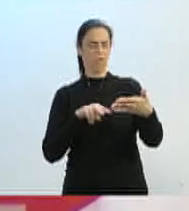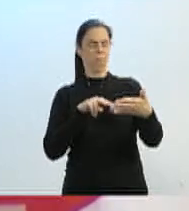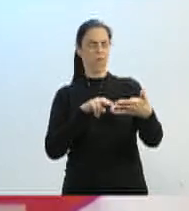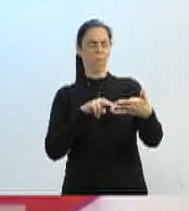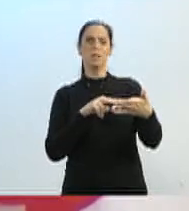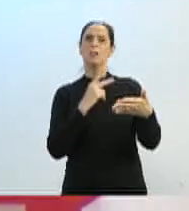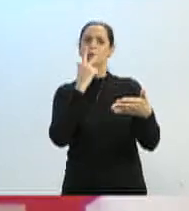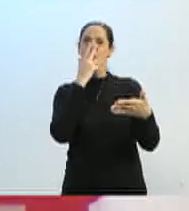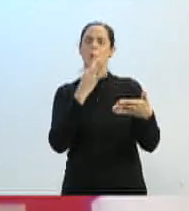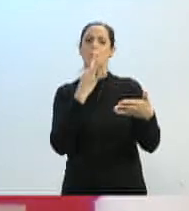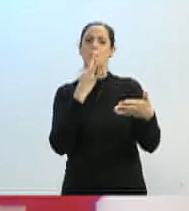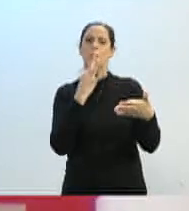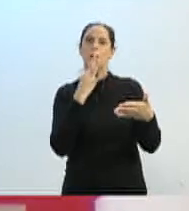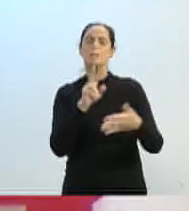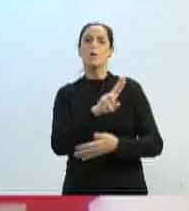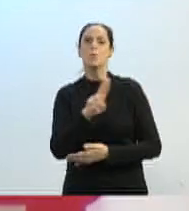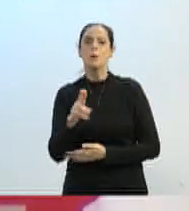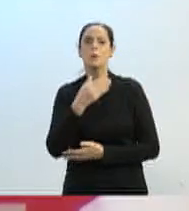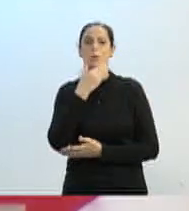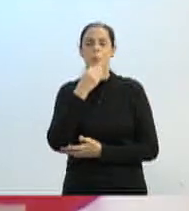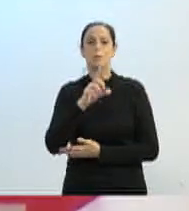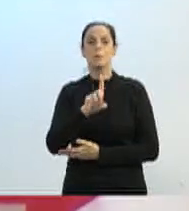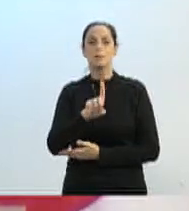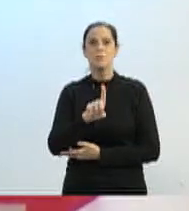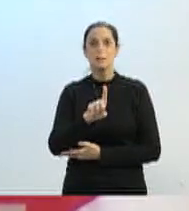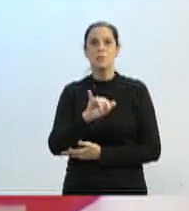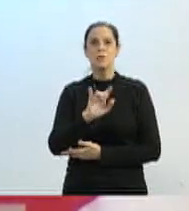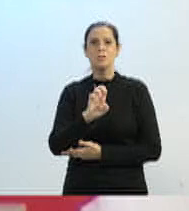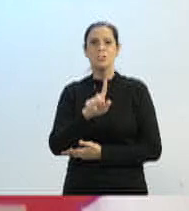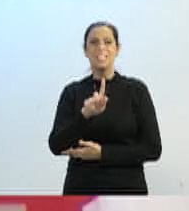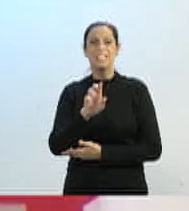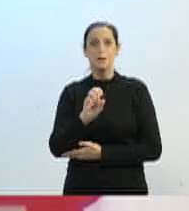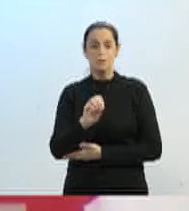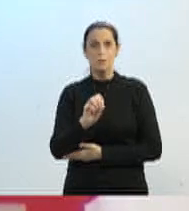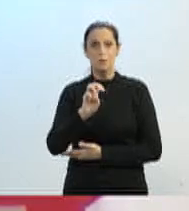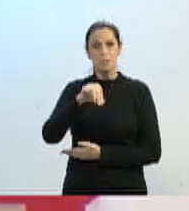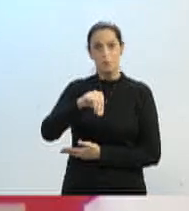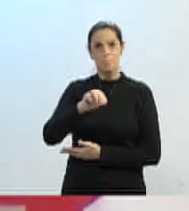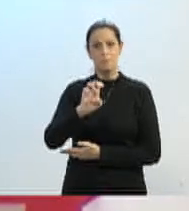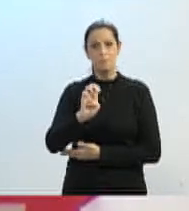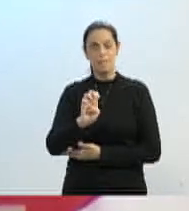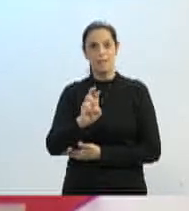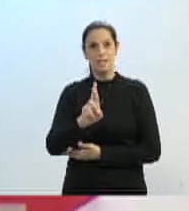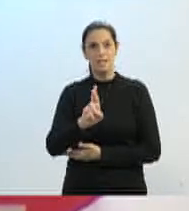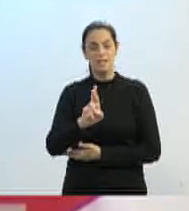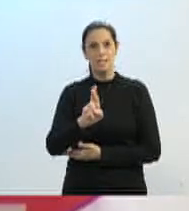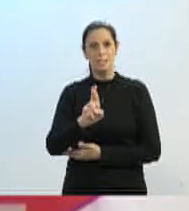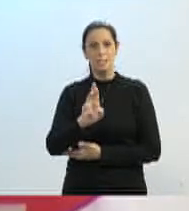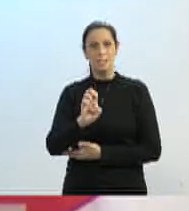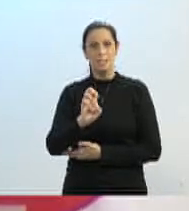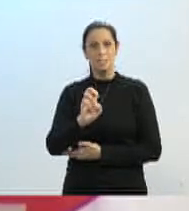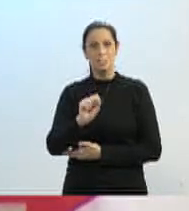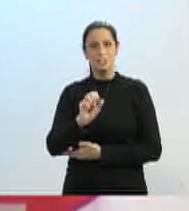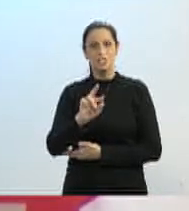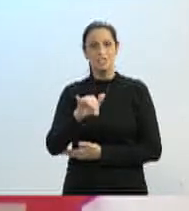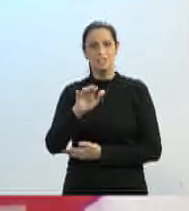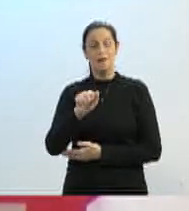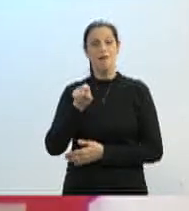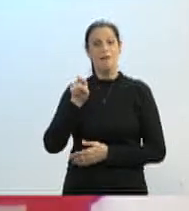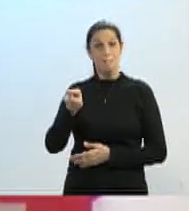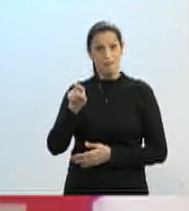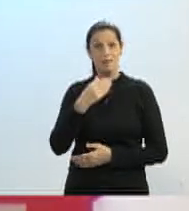familiar, que é o Diego Menestrina. Na verdade, o Diego Menestrina é esposo da minha chefe de gabinete,